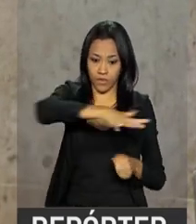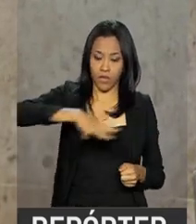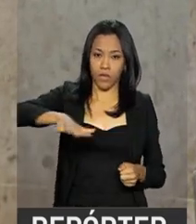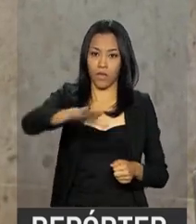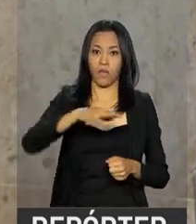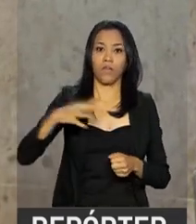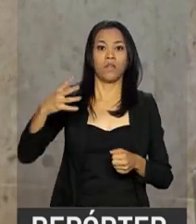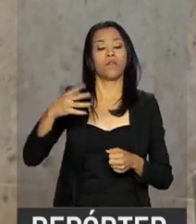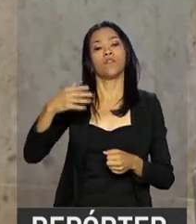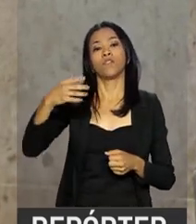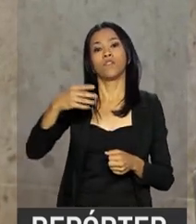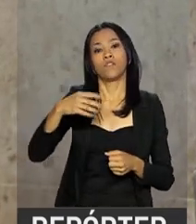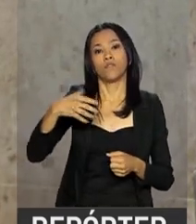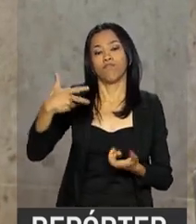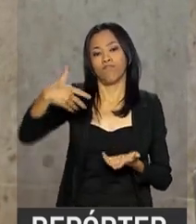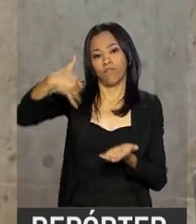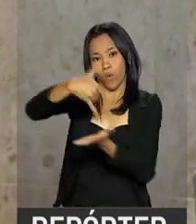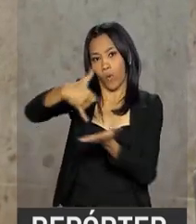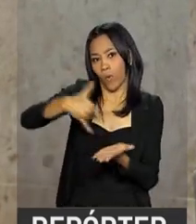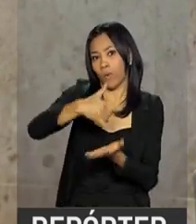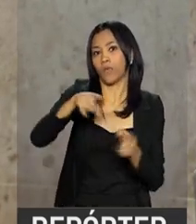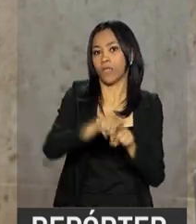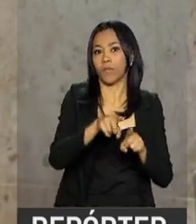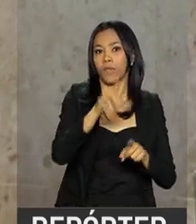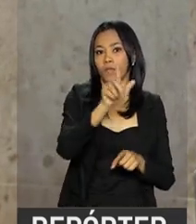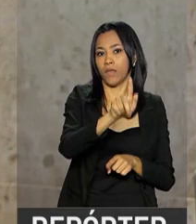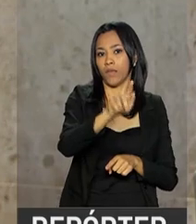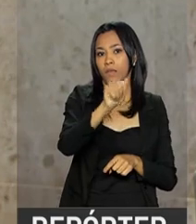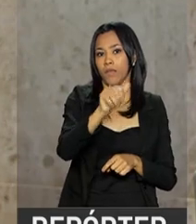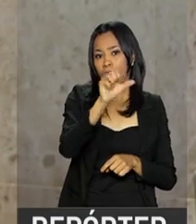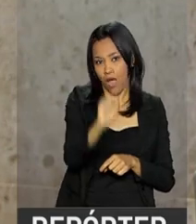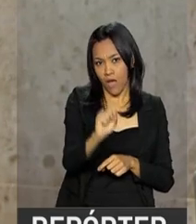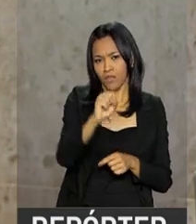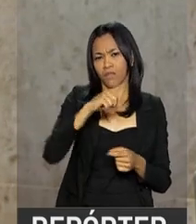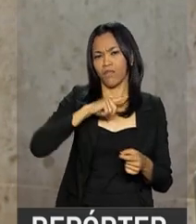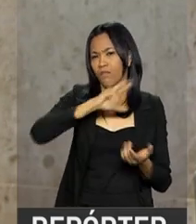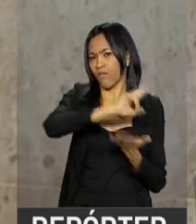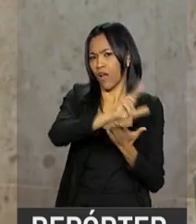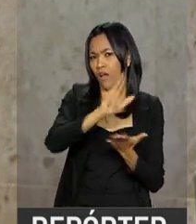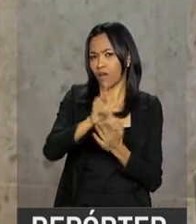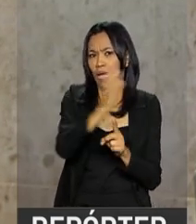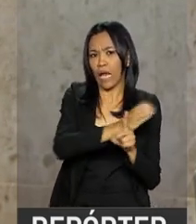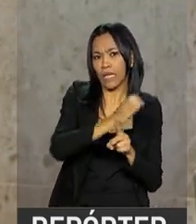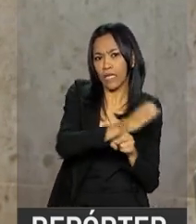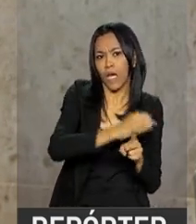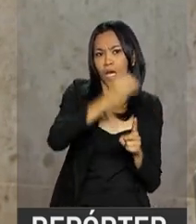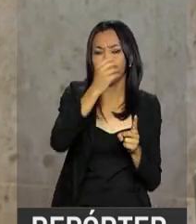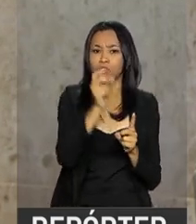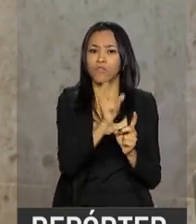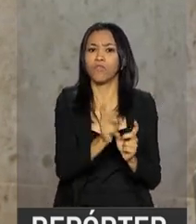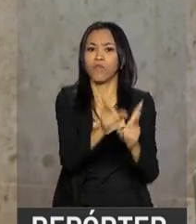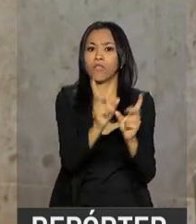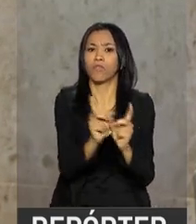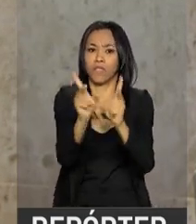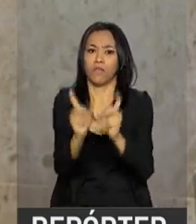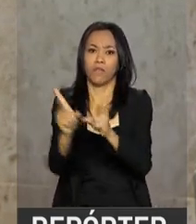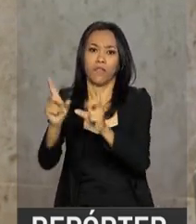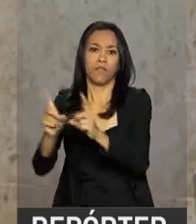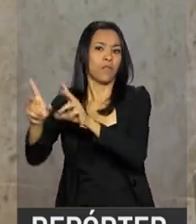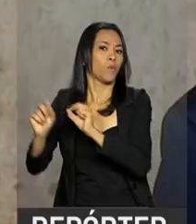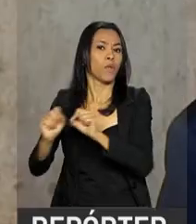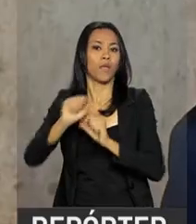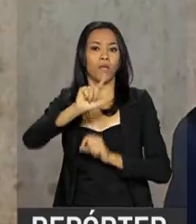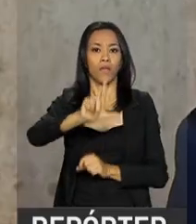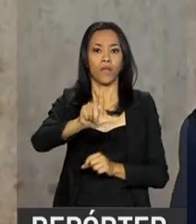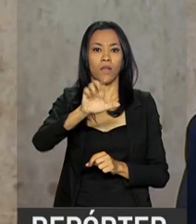óleo e gás com vocês sabem com o calendário de leilões importante retomando os leões no país que estavam parados há um longo